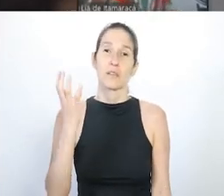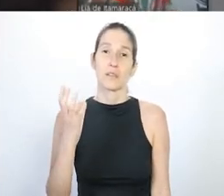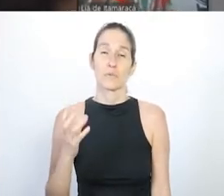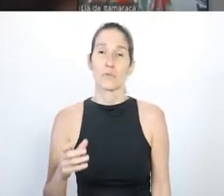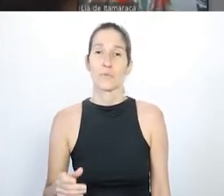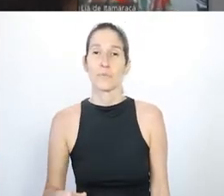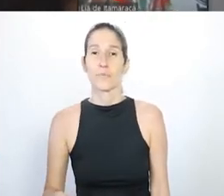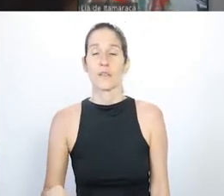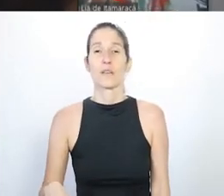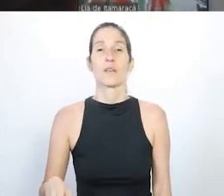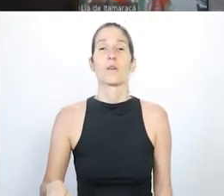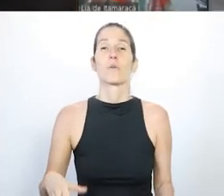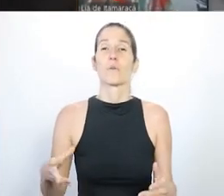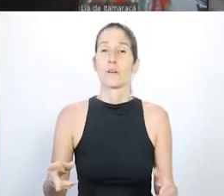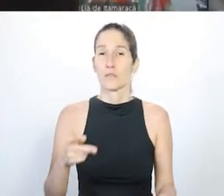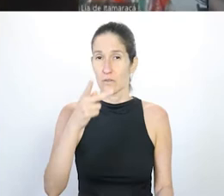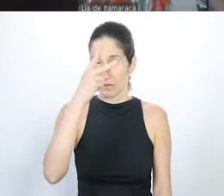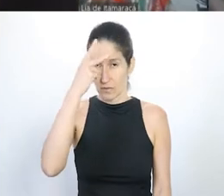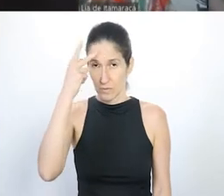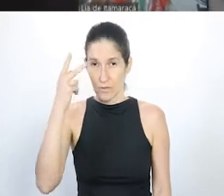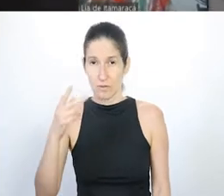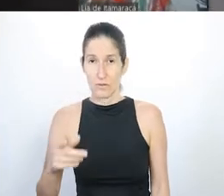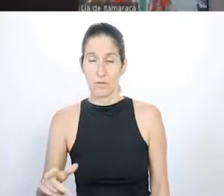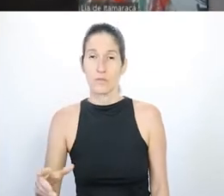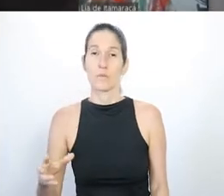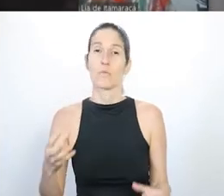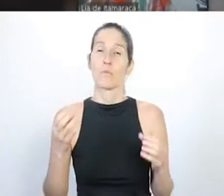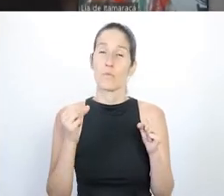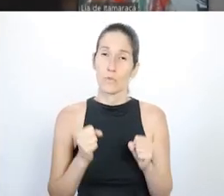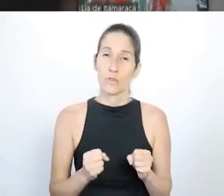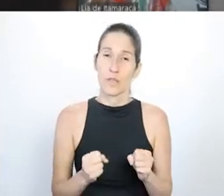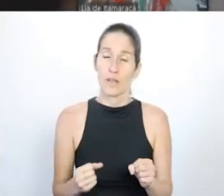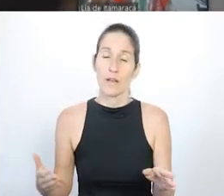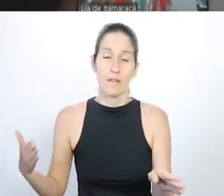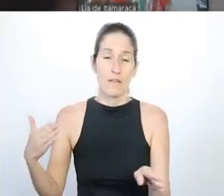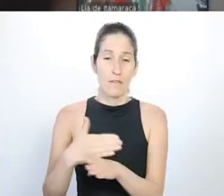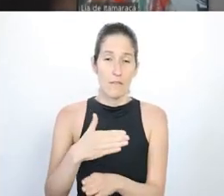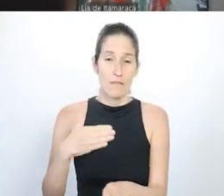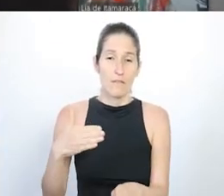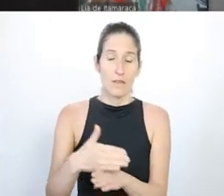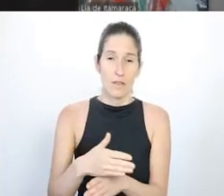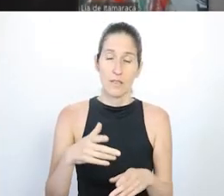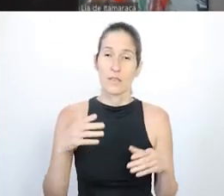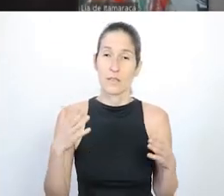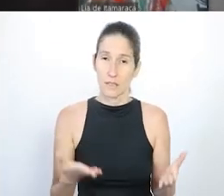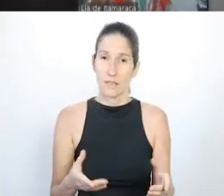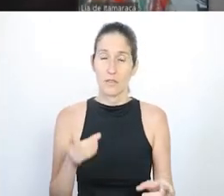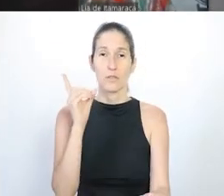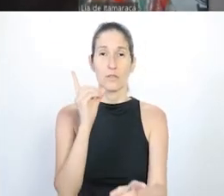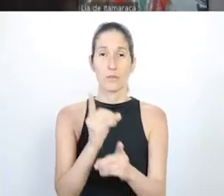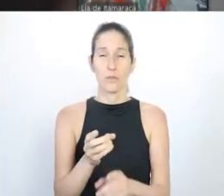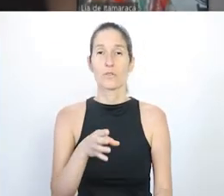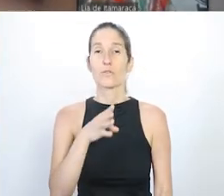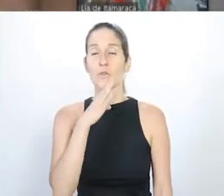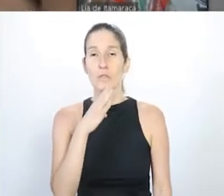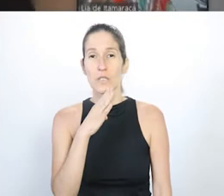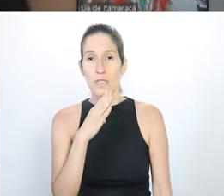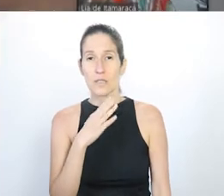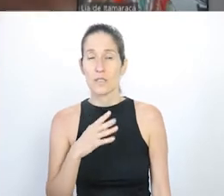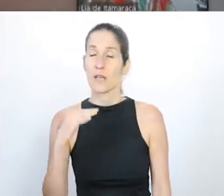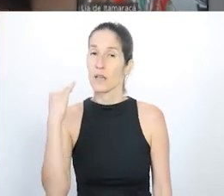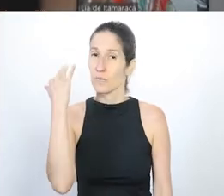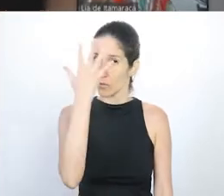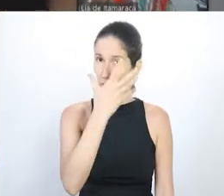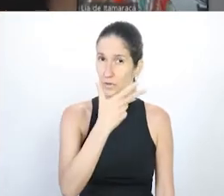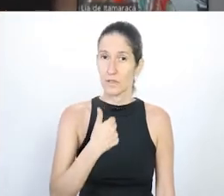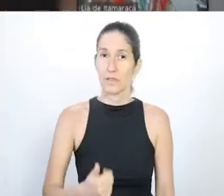chance. Não é vendendo peixe do encontro, não, mas isso é bonito, isso é isso que a gente está fazendo aqui é de verdade,